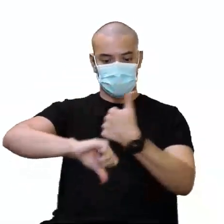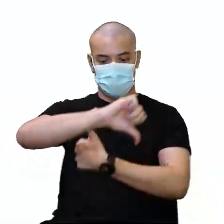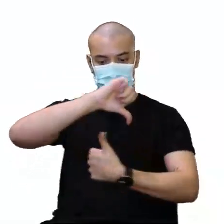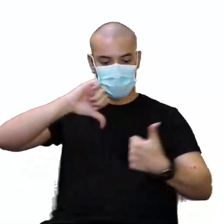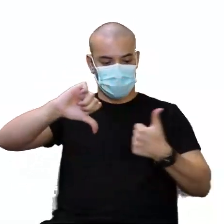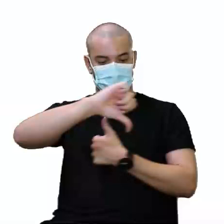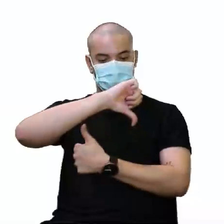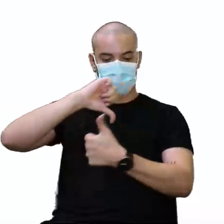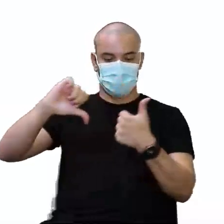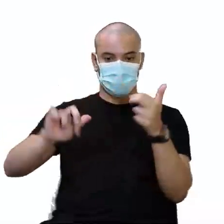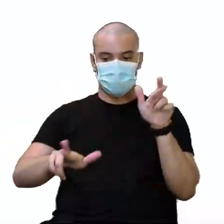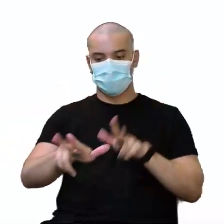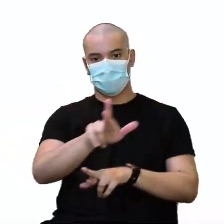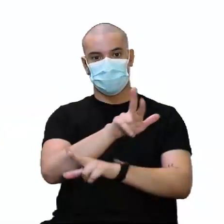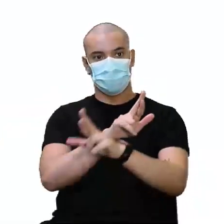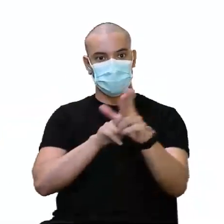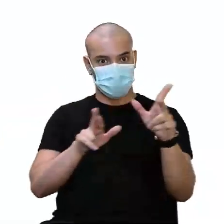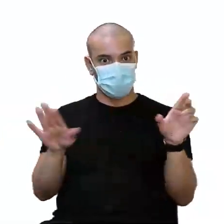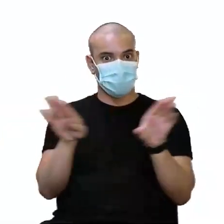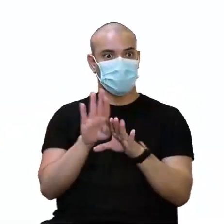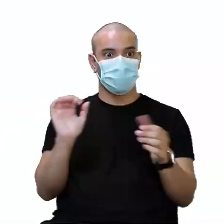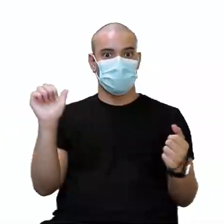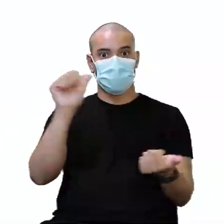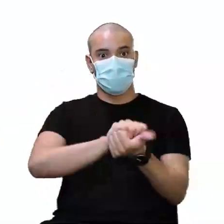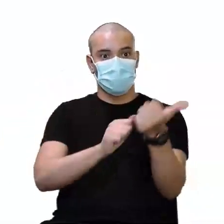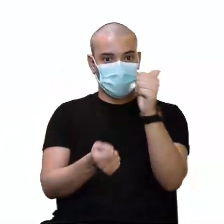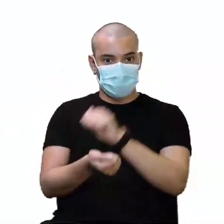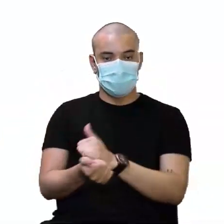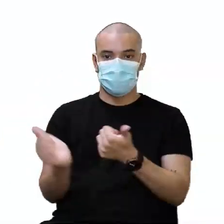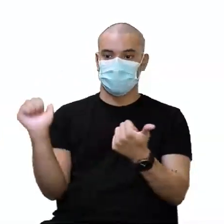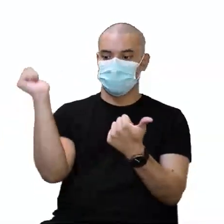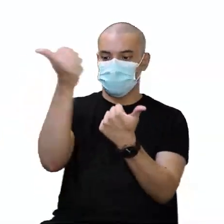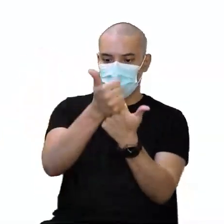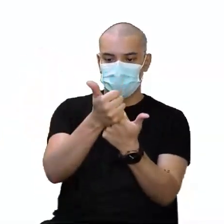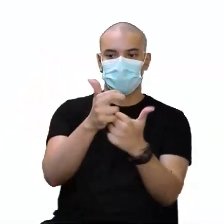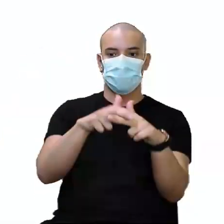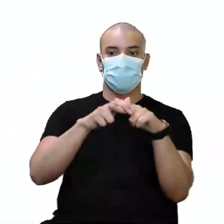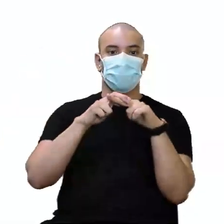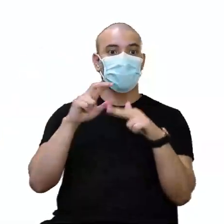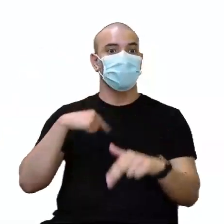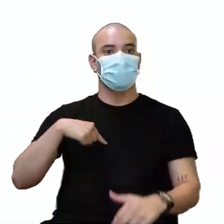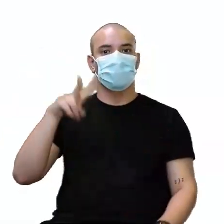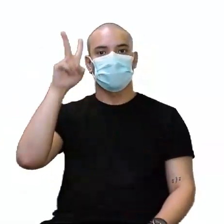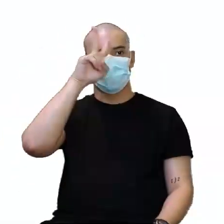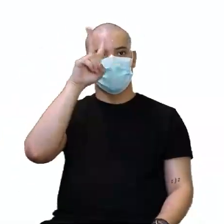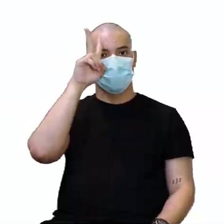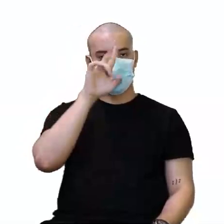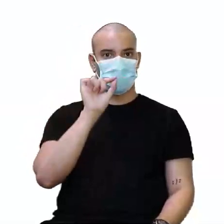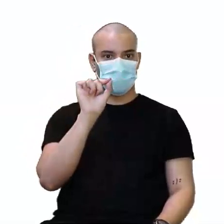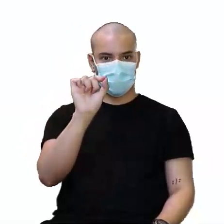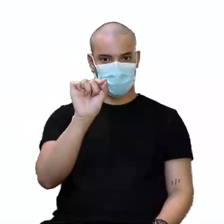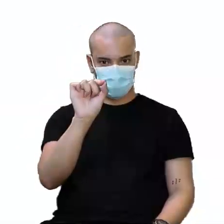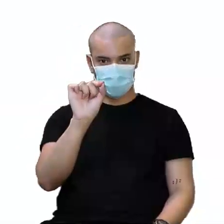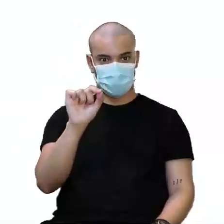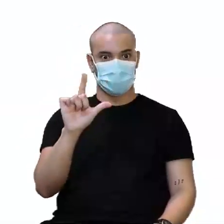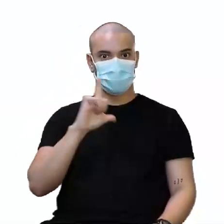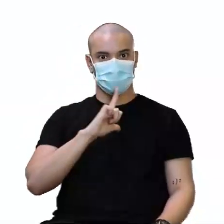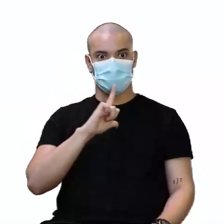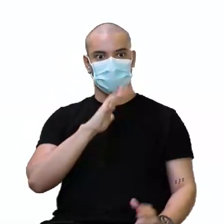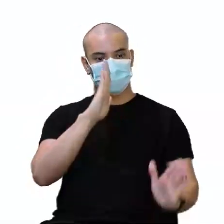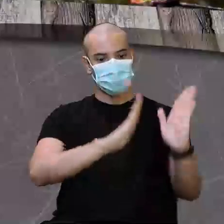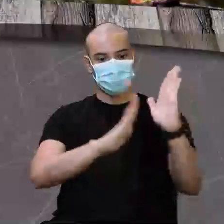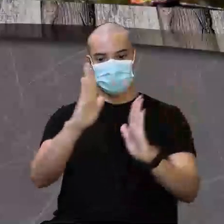de diferenciação, de transformação, de adaptação. E aí a gente sempre lembra que esse